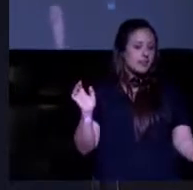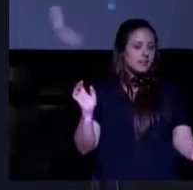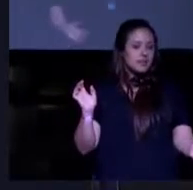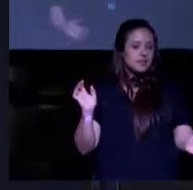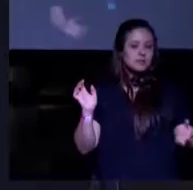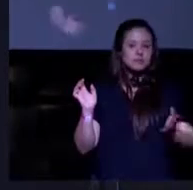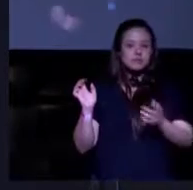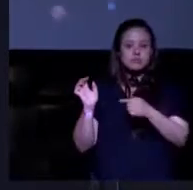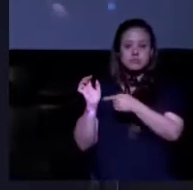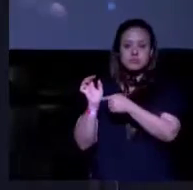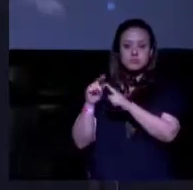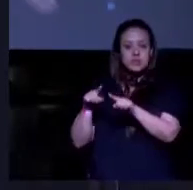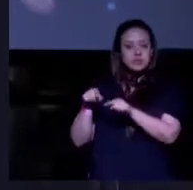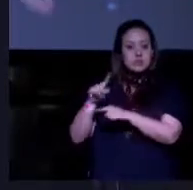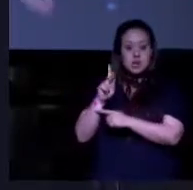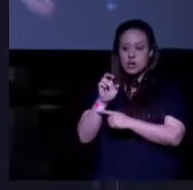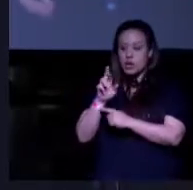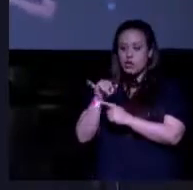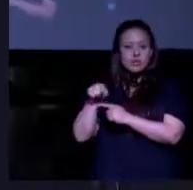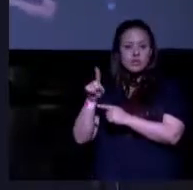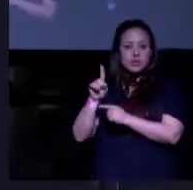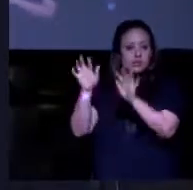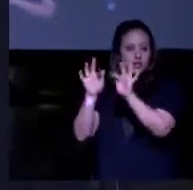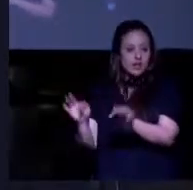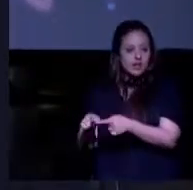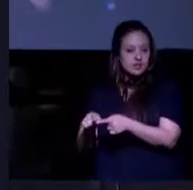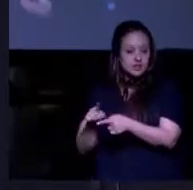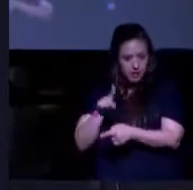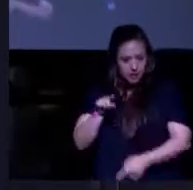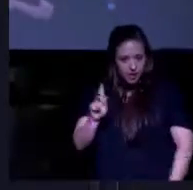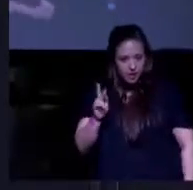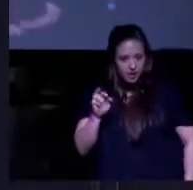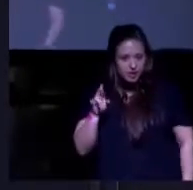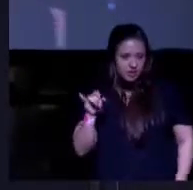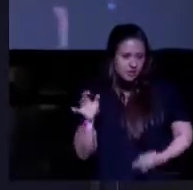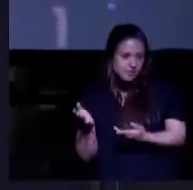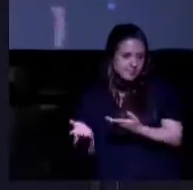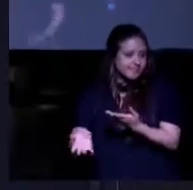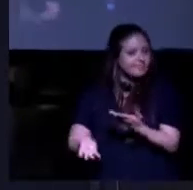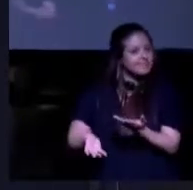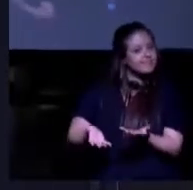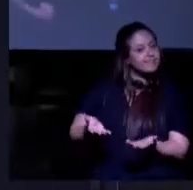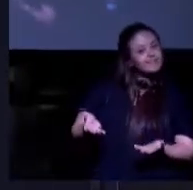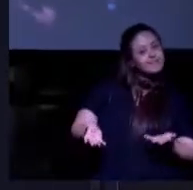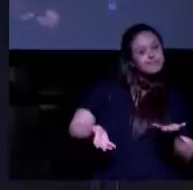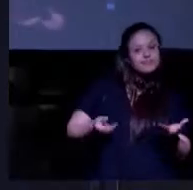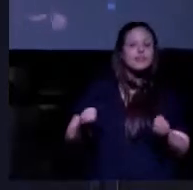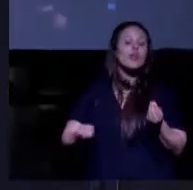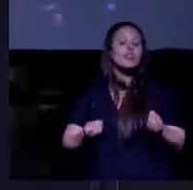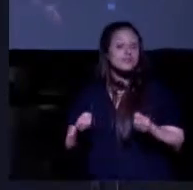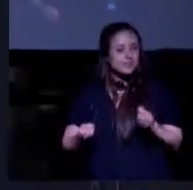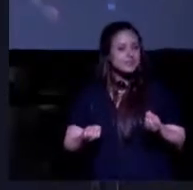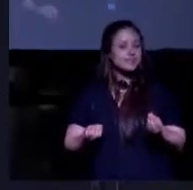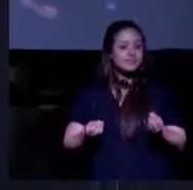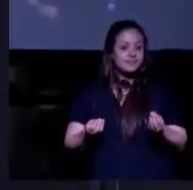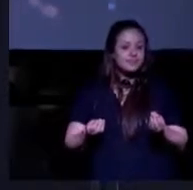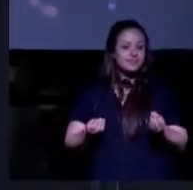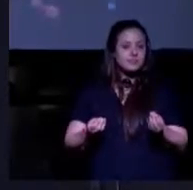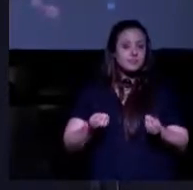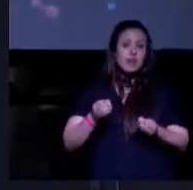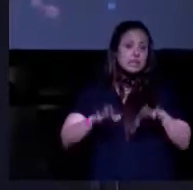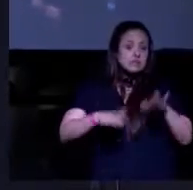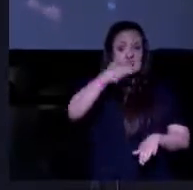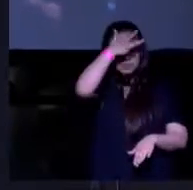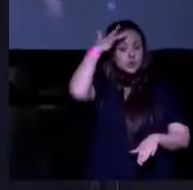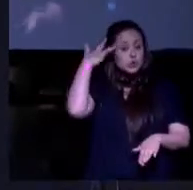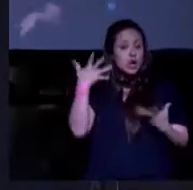do futuro nem os empreendedores sociais do futuro os inovadores sociais no futuro as pessoas querem ser reconhecidas por isso e eu acho que quem segue essa